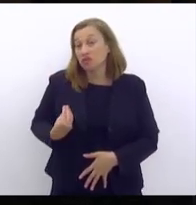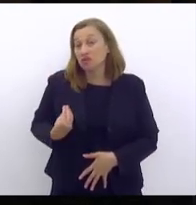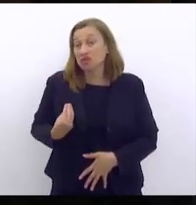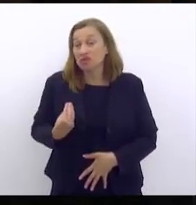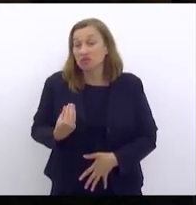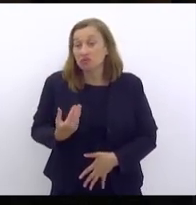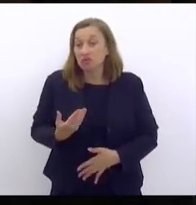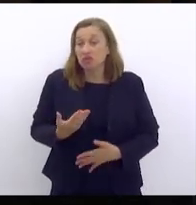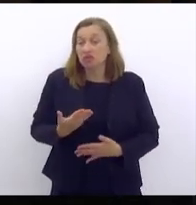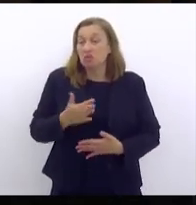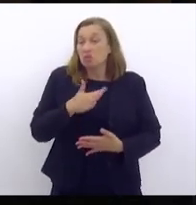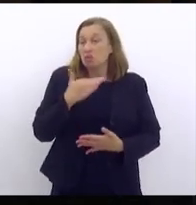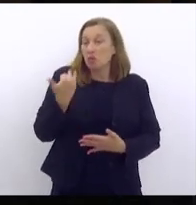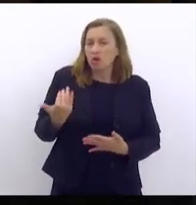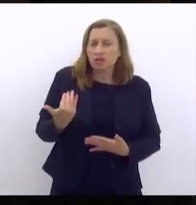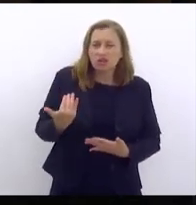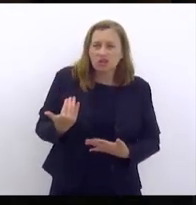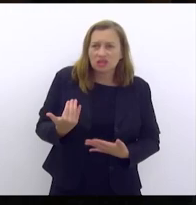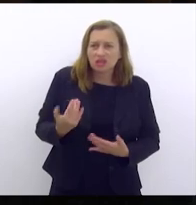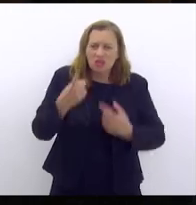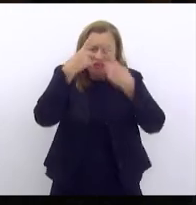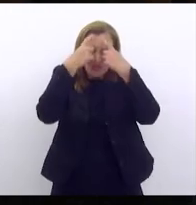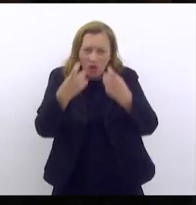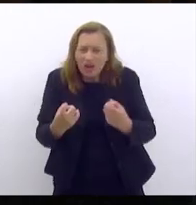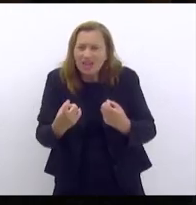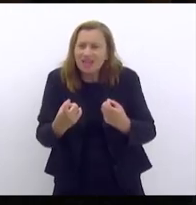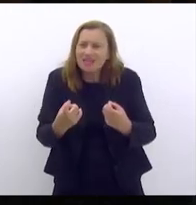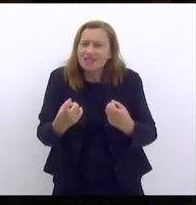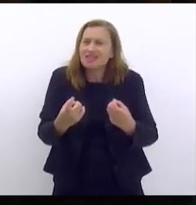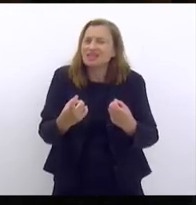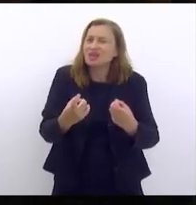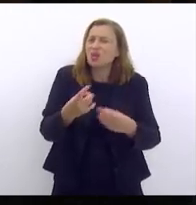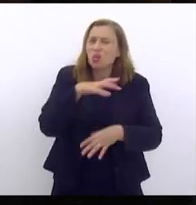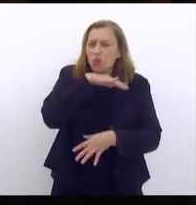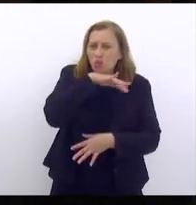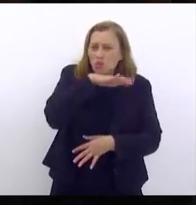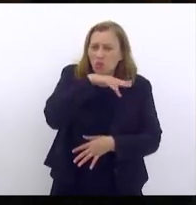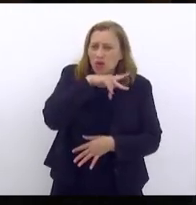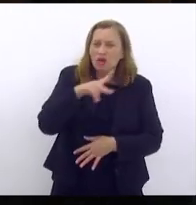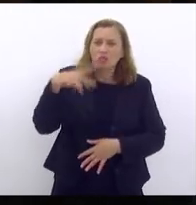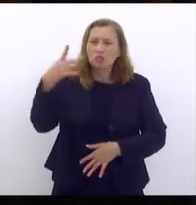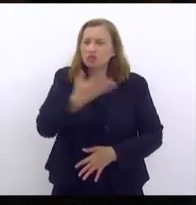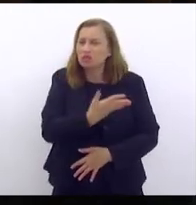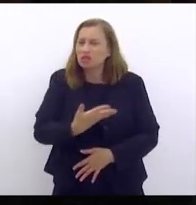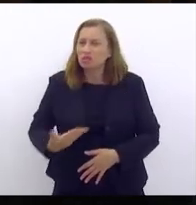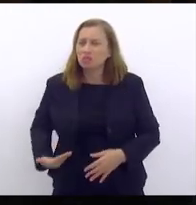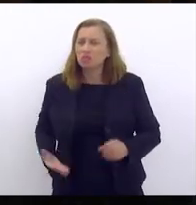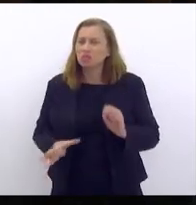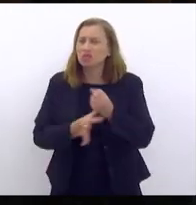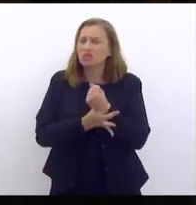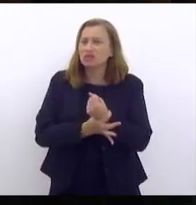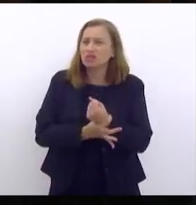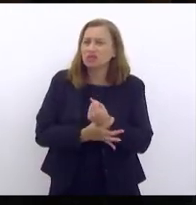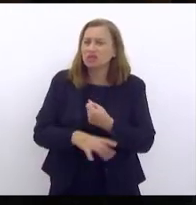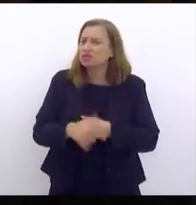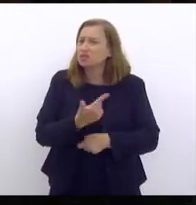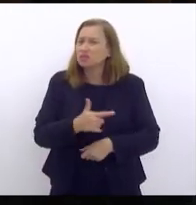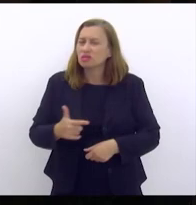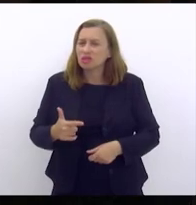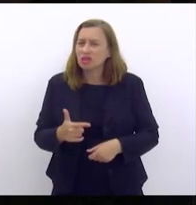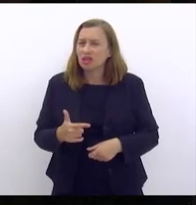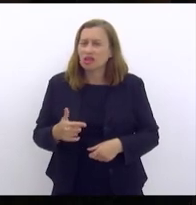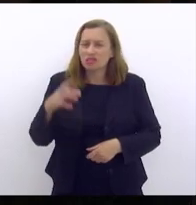ceifada numa lógica cruel de uma política pública de segurança que não garante o mínimo, que seria